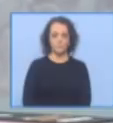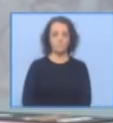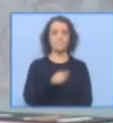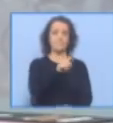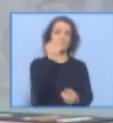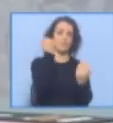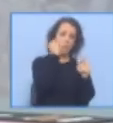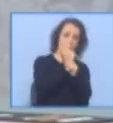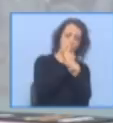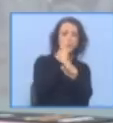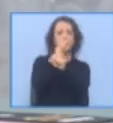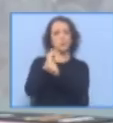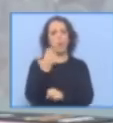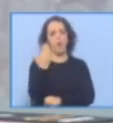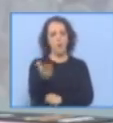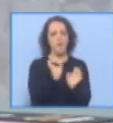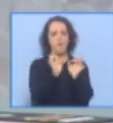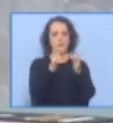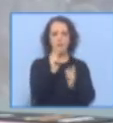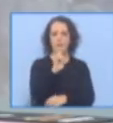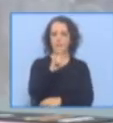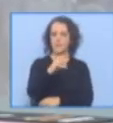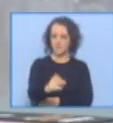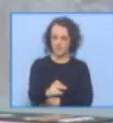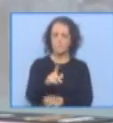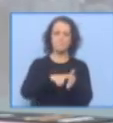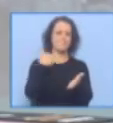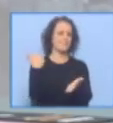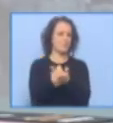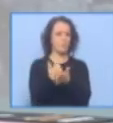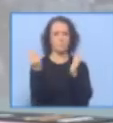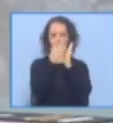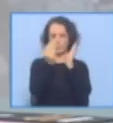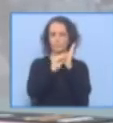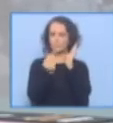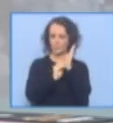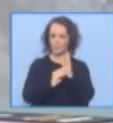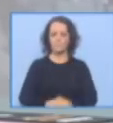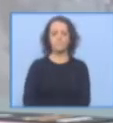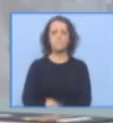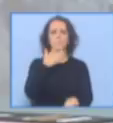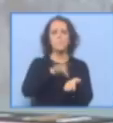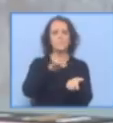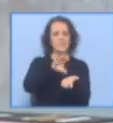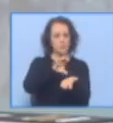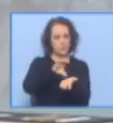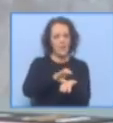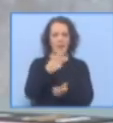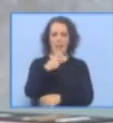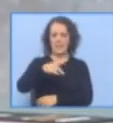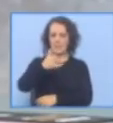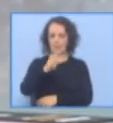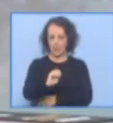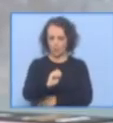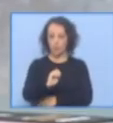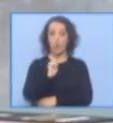Siga estas e outras notícias no portal da Agência de Eclésia, que atualizamos permanentemente. Dicionário dos Antis, a cultura portuguesa